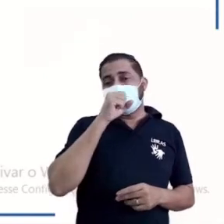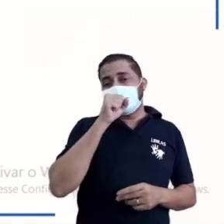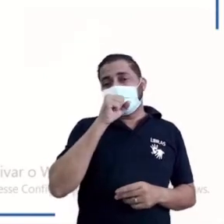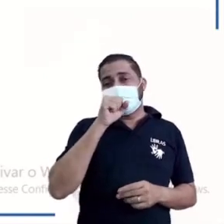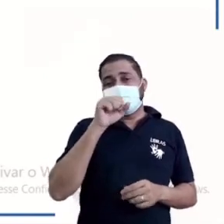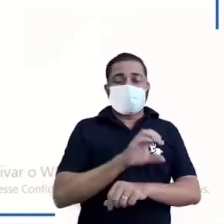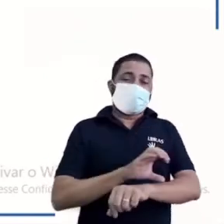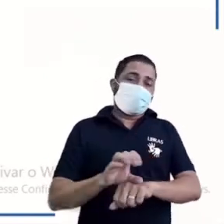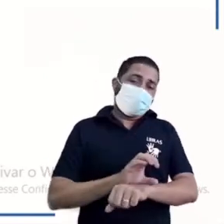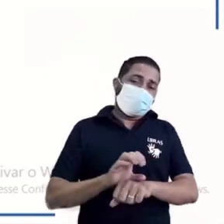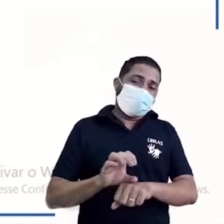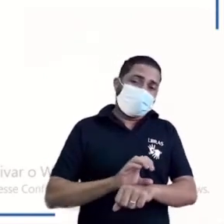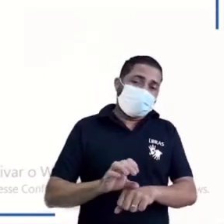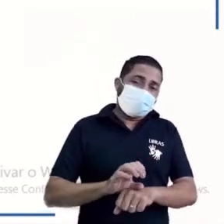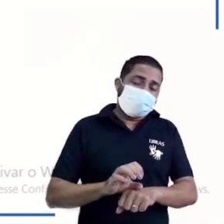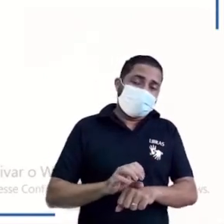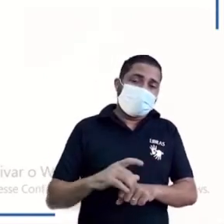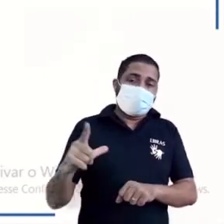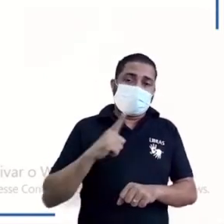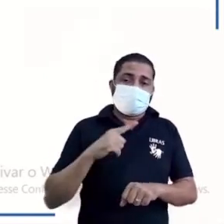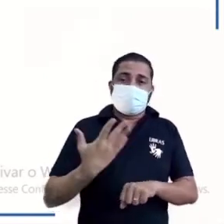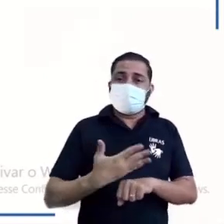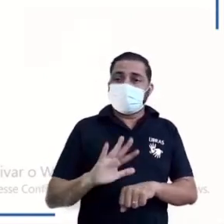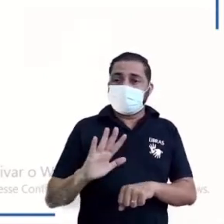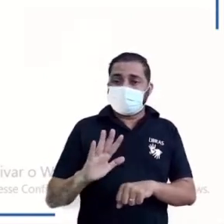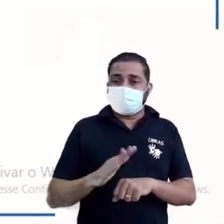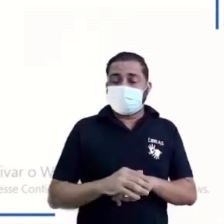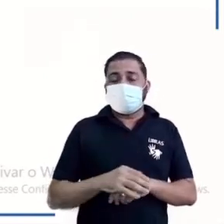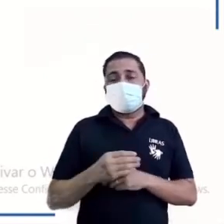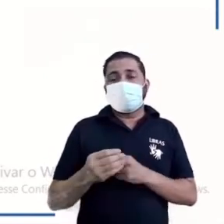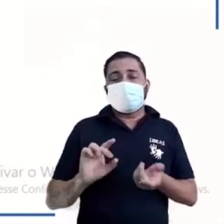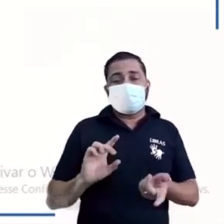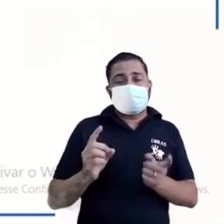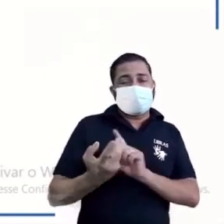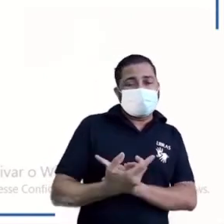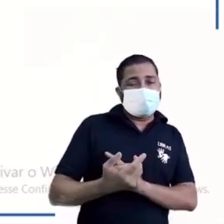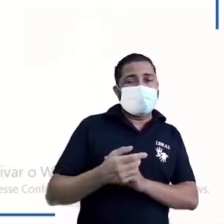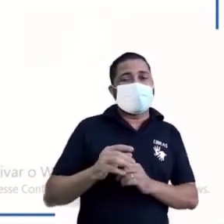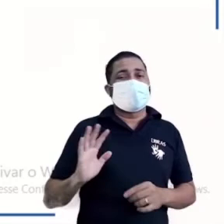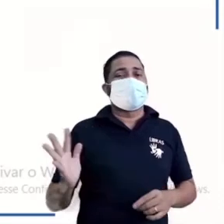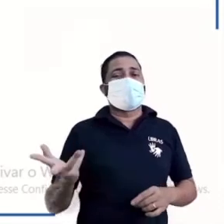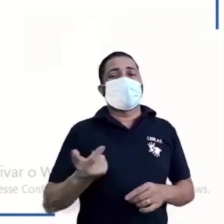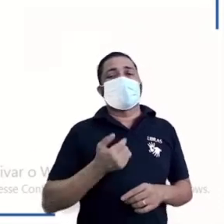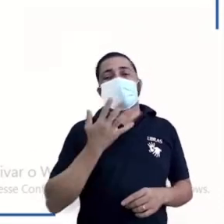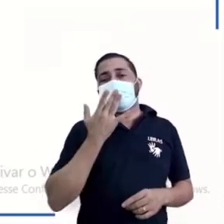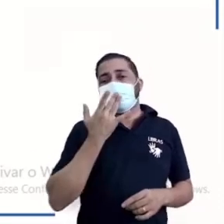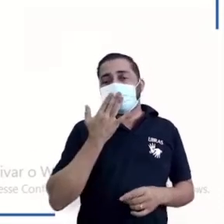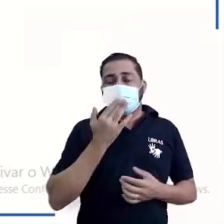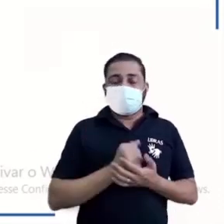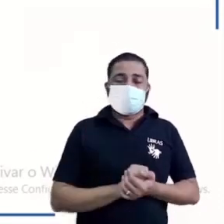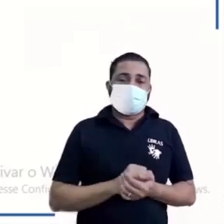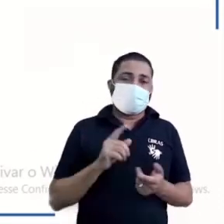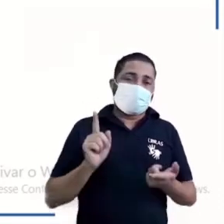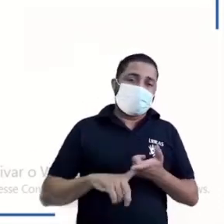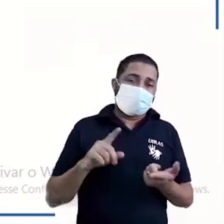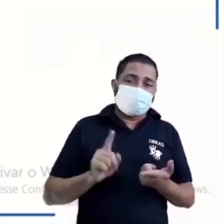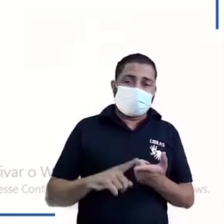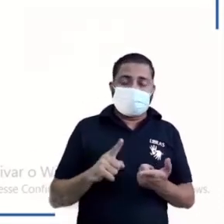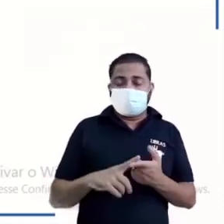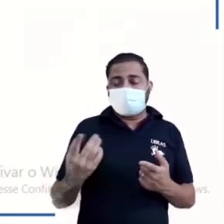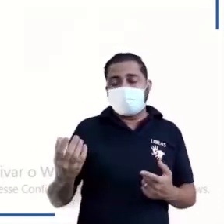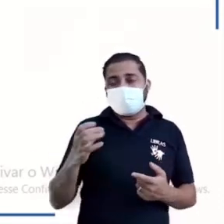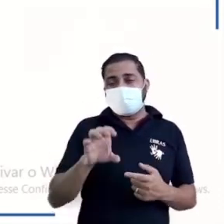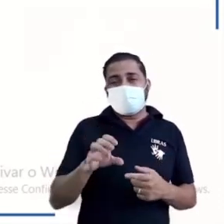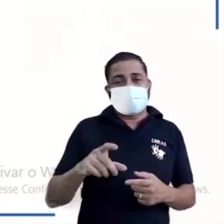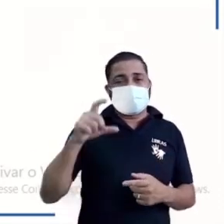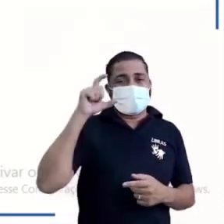laranja, cinza, né? E você tem o branco como um contraste geral dessas cores, né? Que é também uma composição sempre